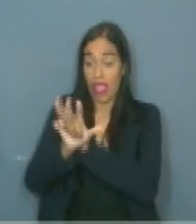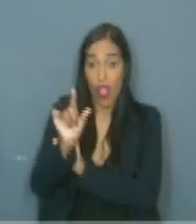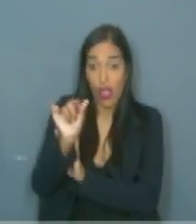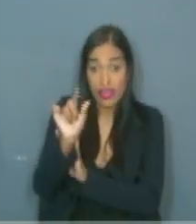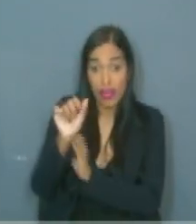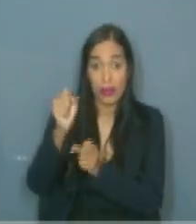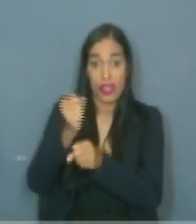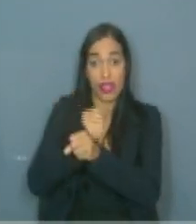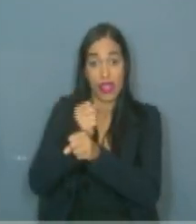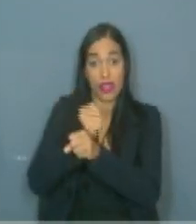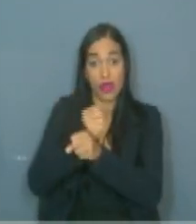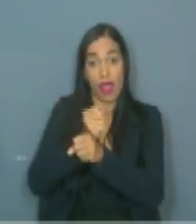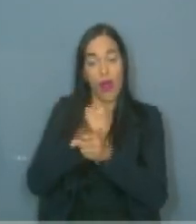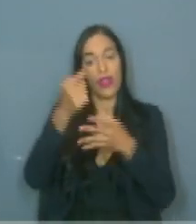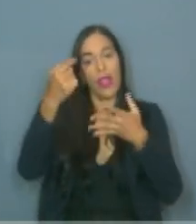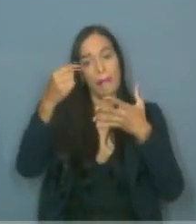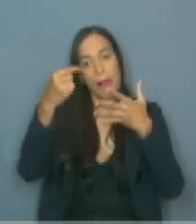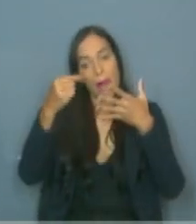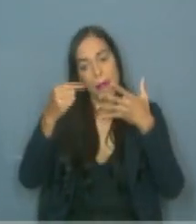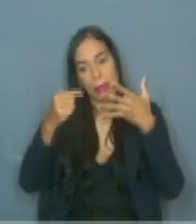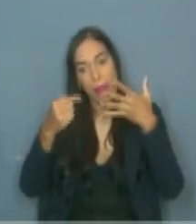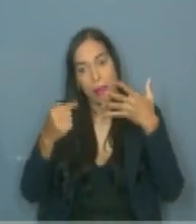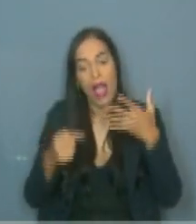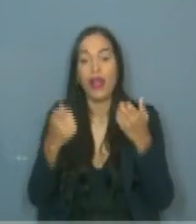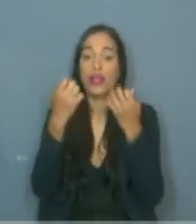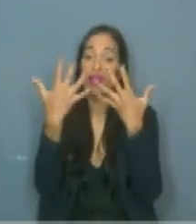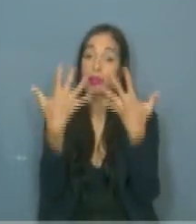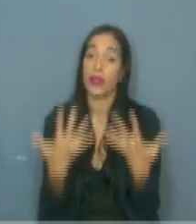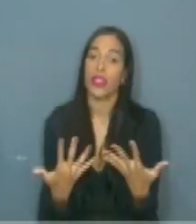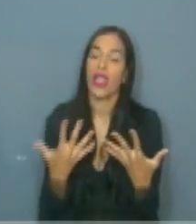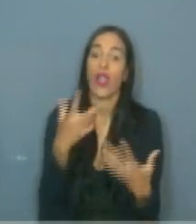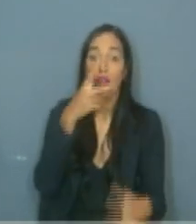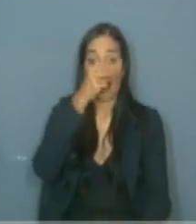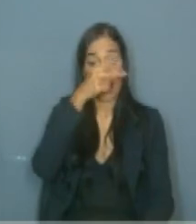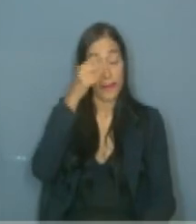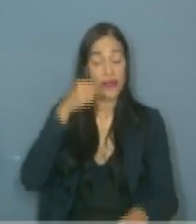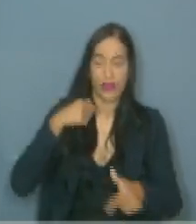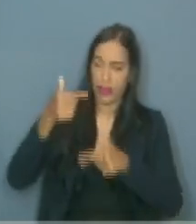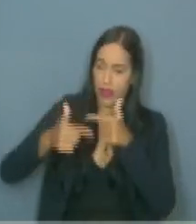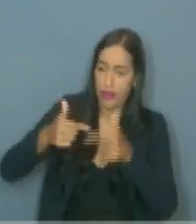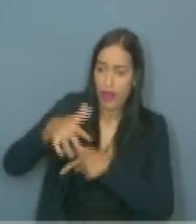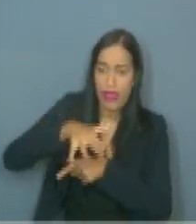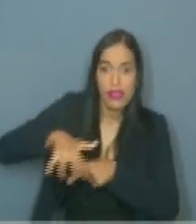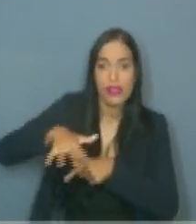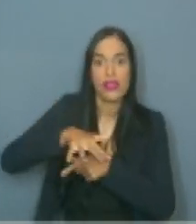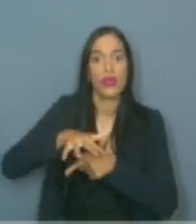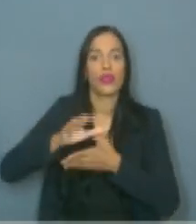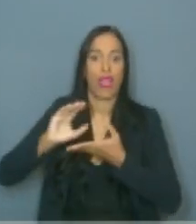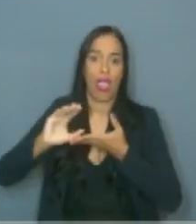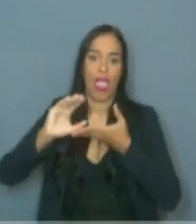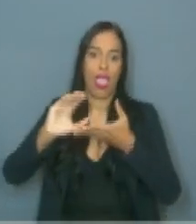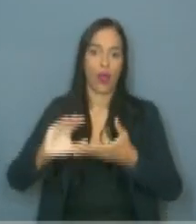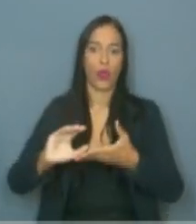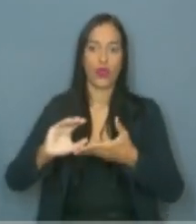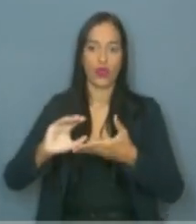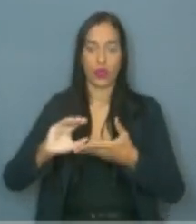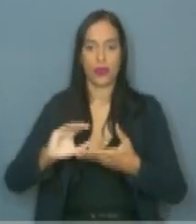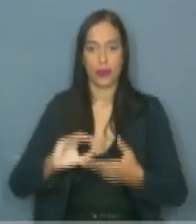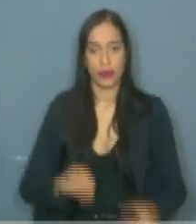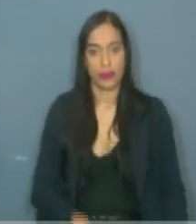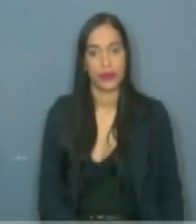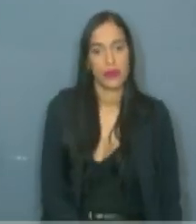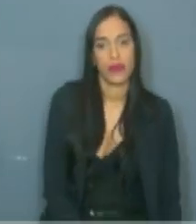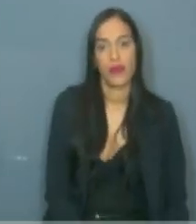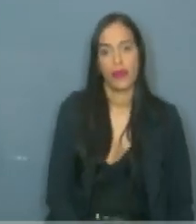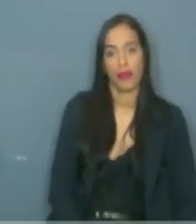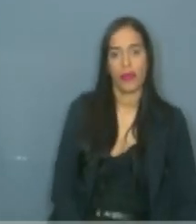diz, tintim por tintim, como é que a Prefeitura pretende executar nosso recurso. É importante também dizer que não apenas as